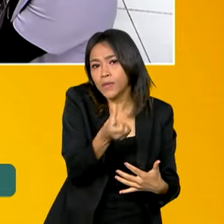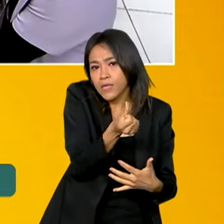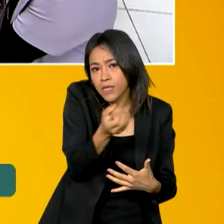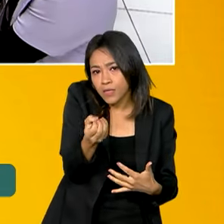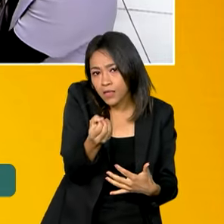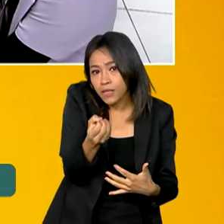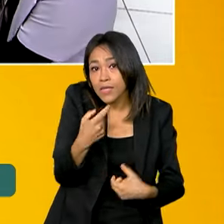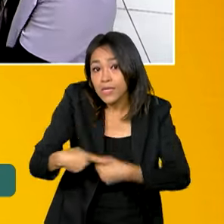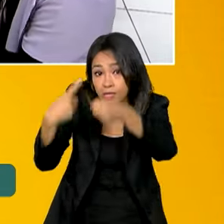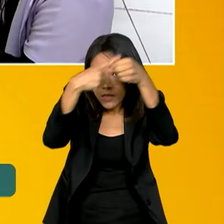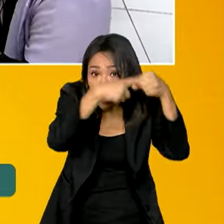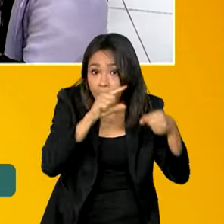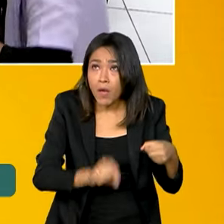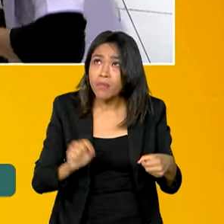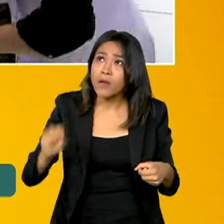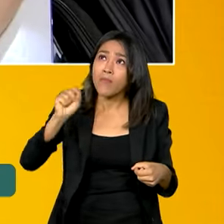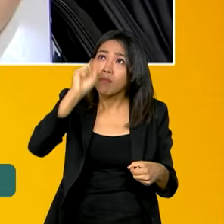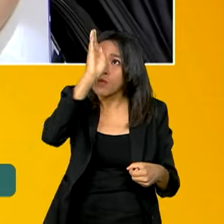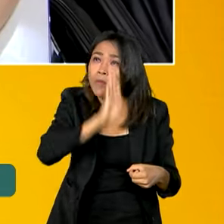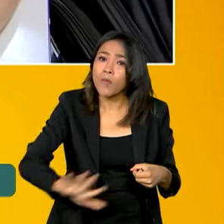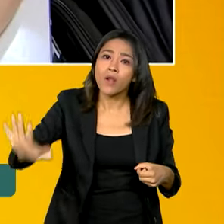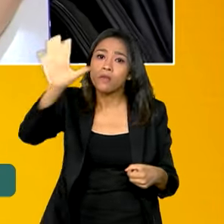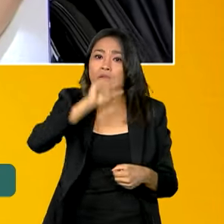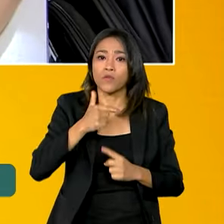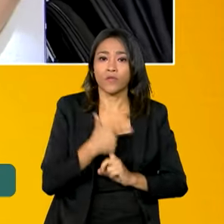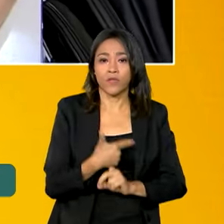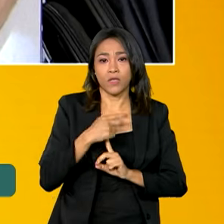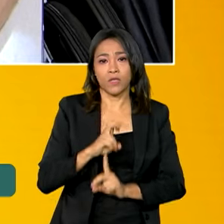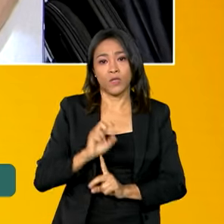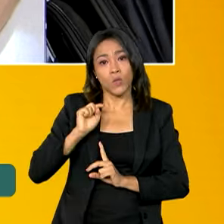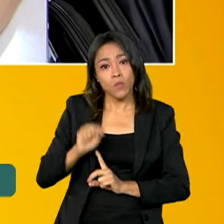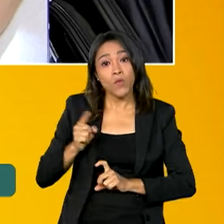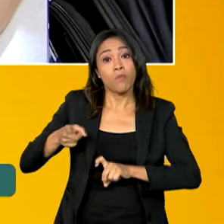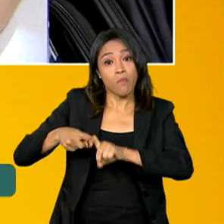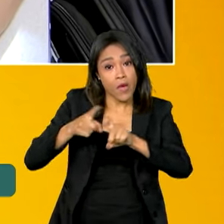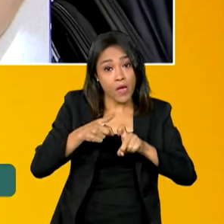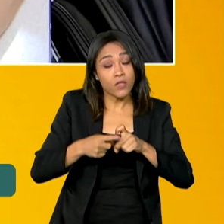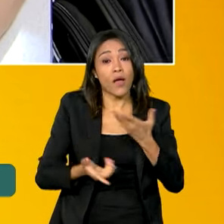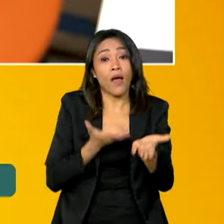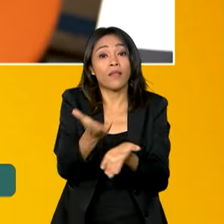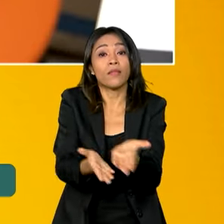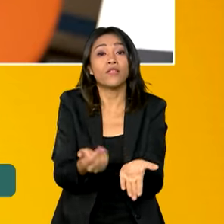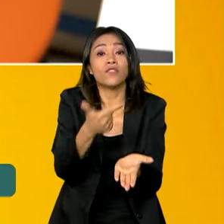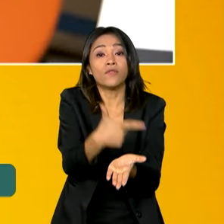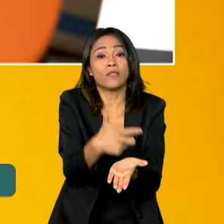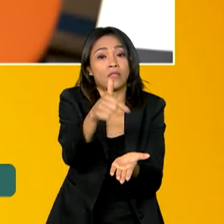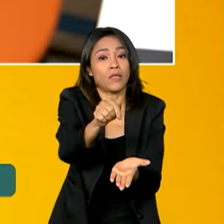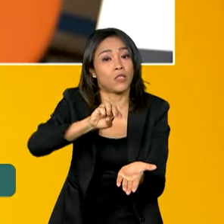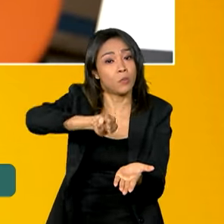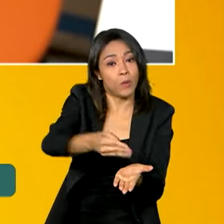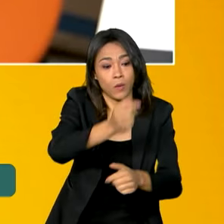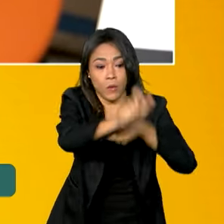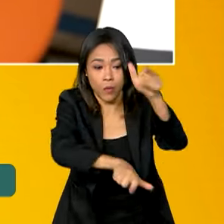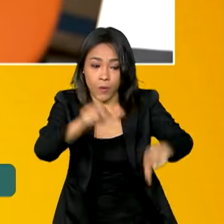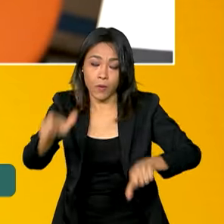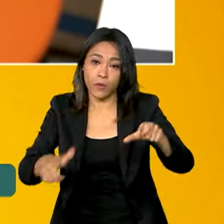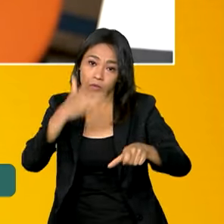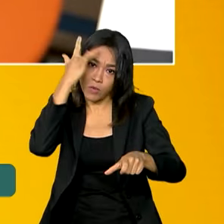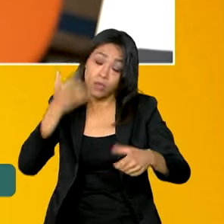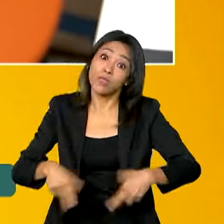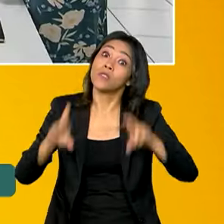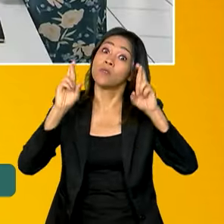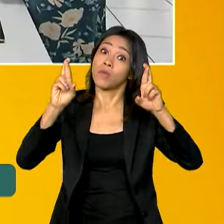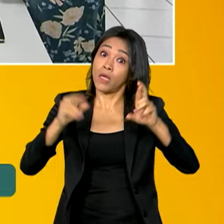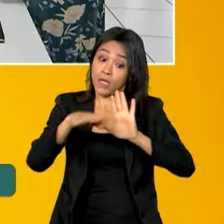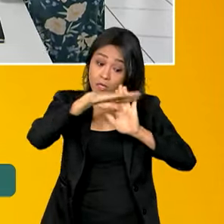cidades do país. São 25 mil médicos que atendem cerca de 27 milhões de pessoas. E a expectativa é de uma expansão